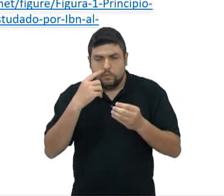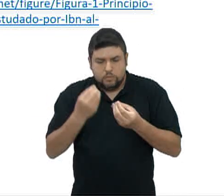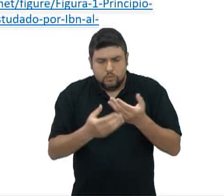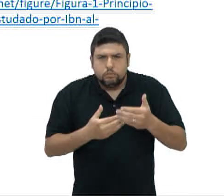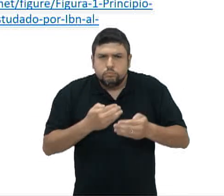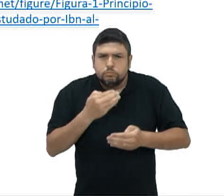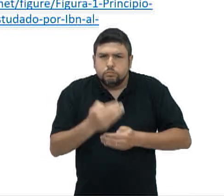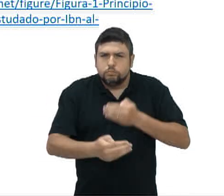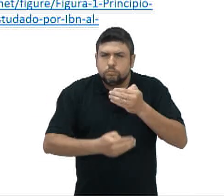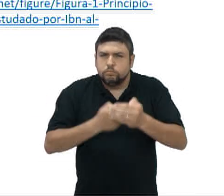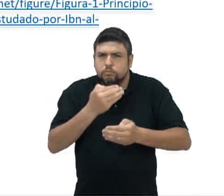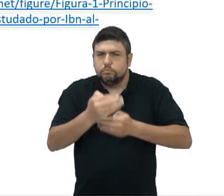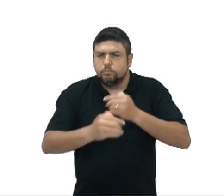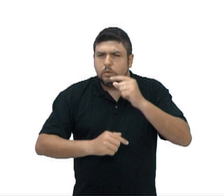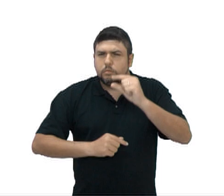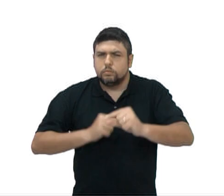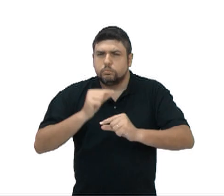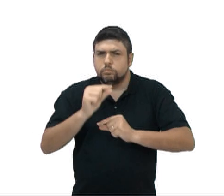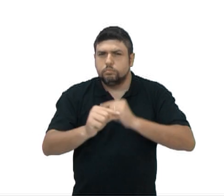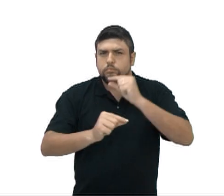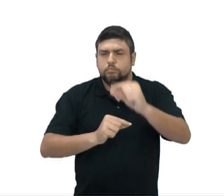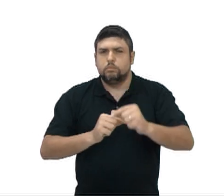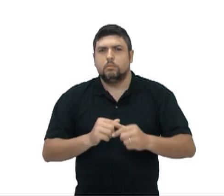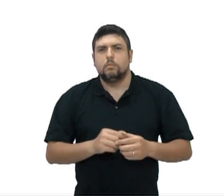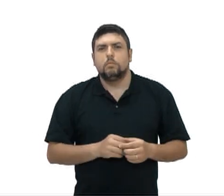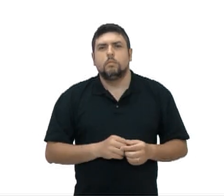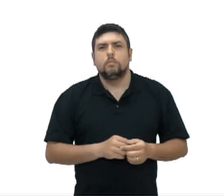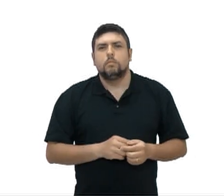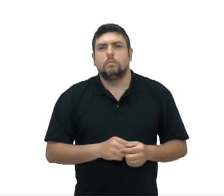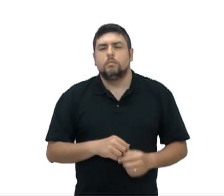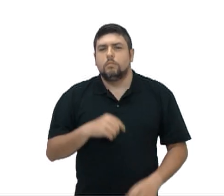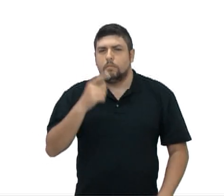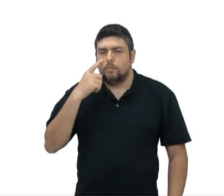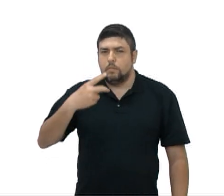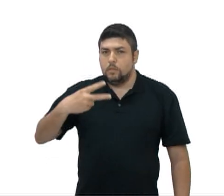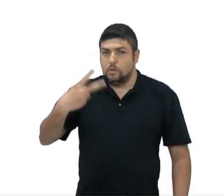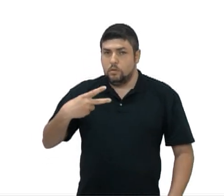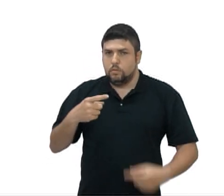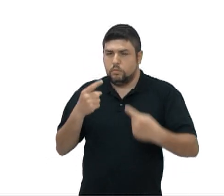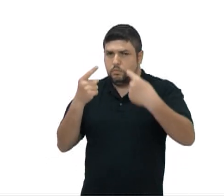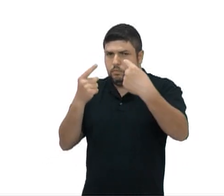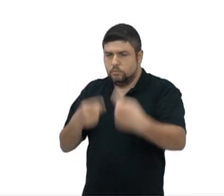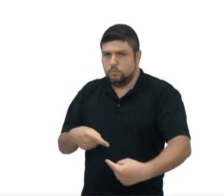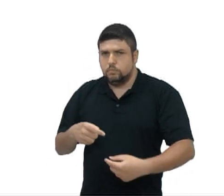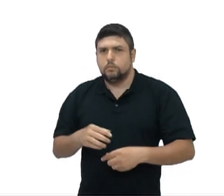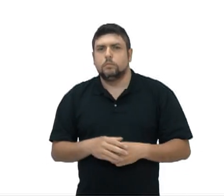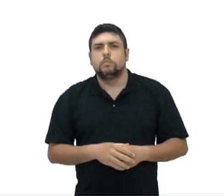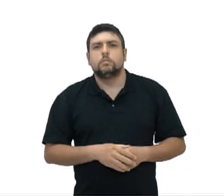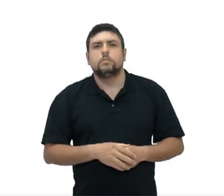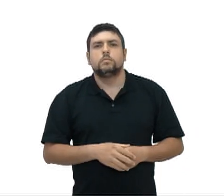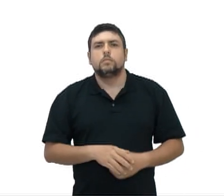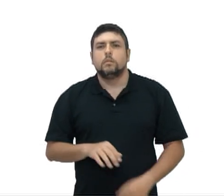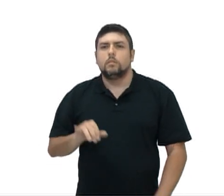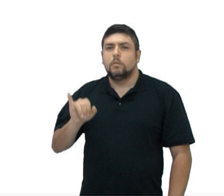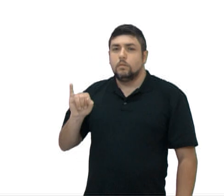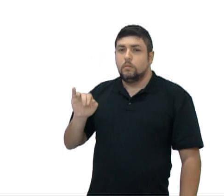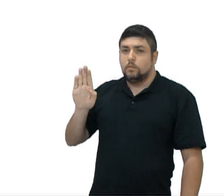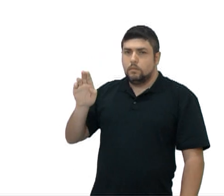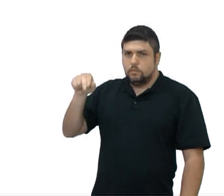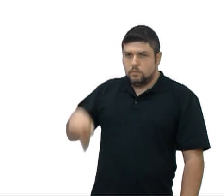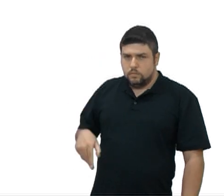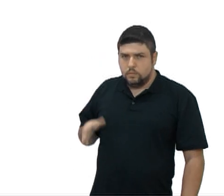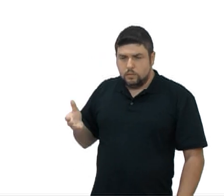avançando gradativamente. Então, vamos ali ao nosso segundo quiz. O experimento de Ibn